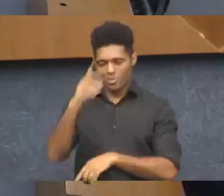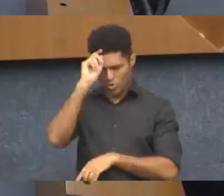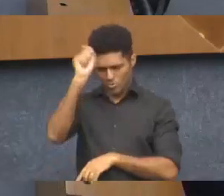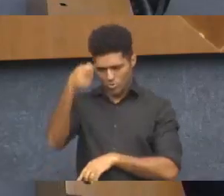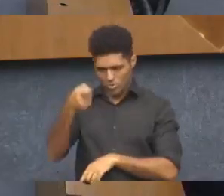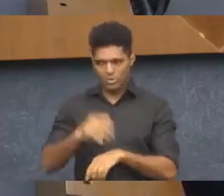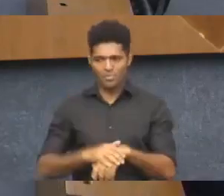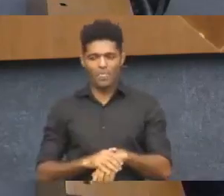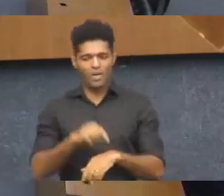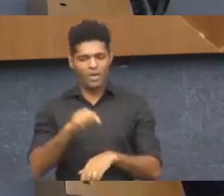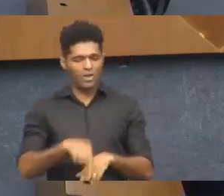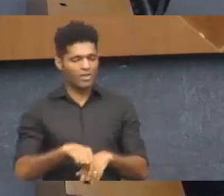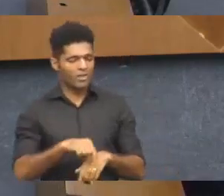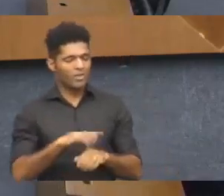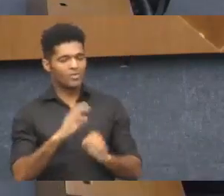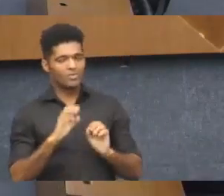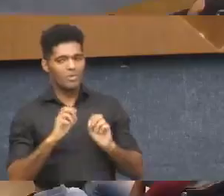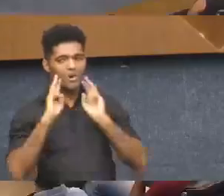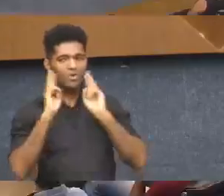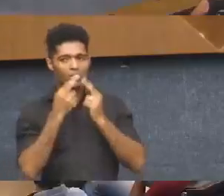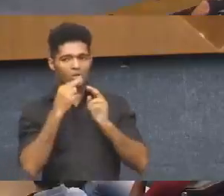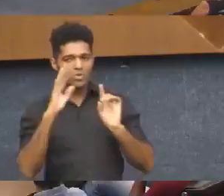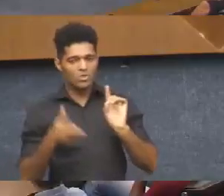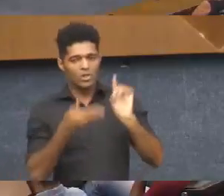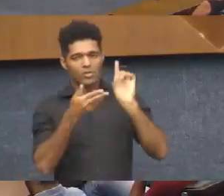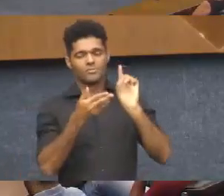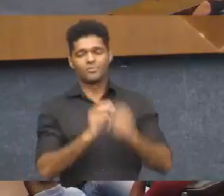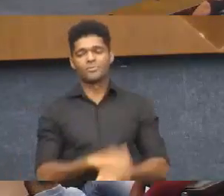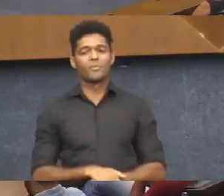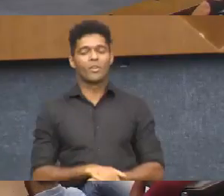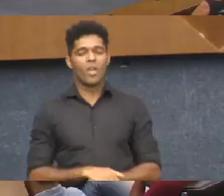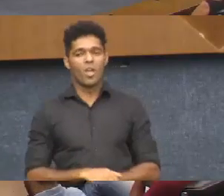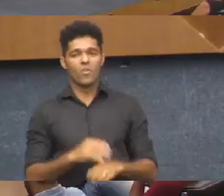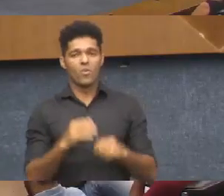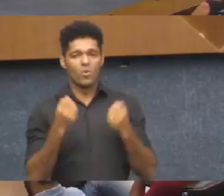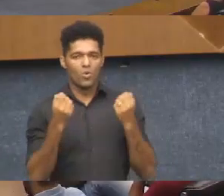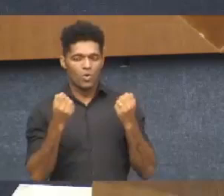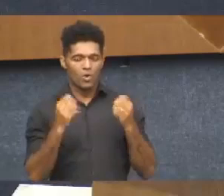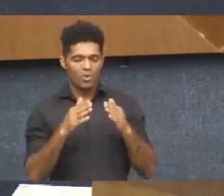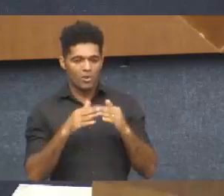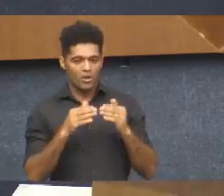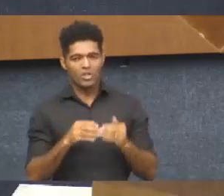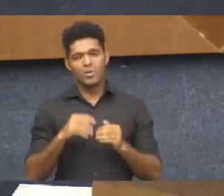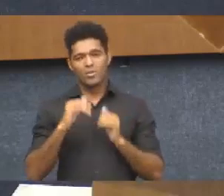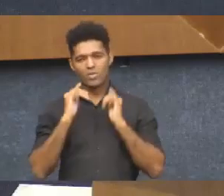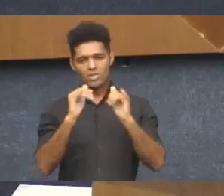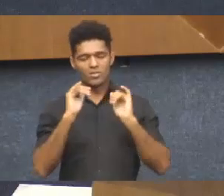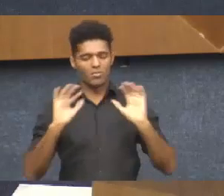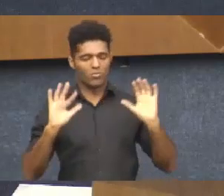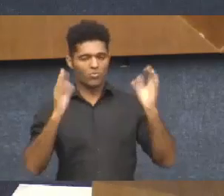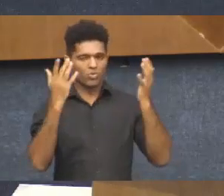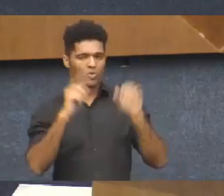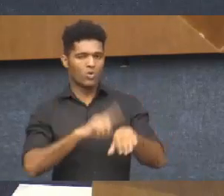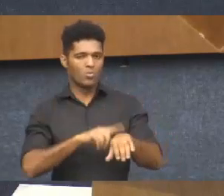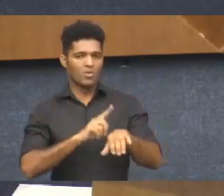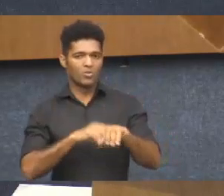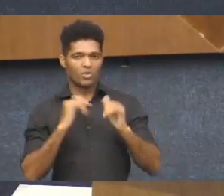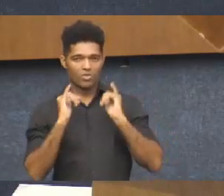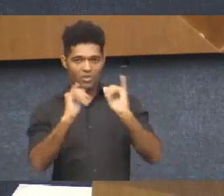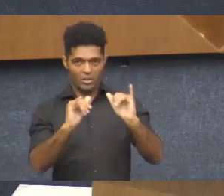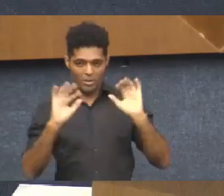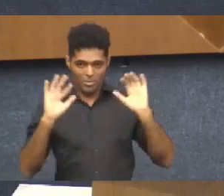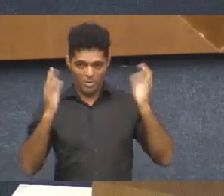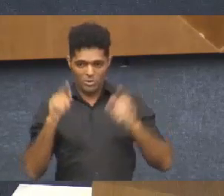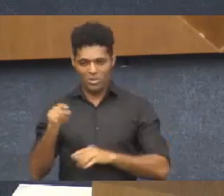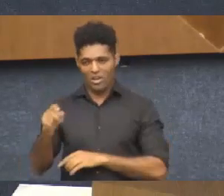Obrigado. Pedir para vocês aplaudirem quando eu falar o sinal aplausos, tá bom? Porque eles têm um QI